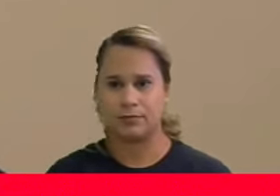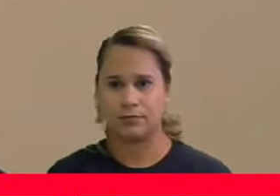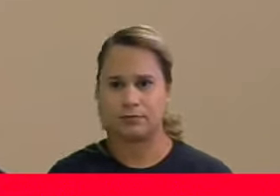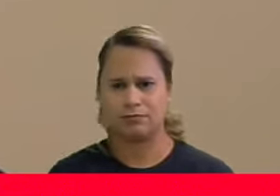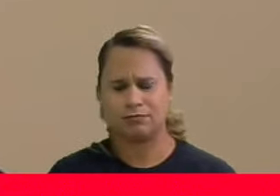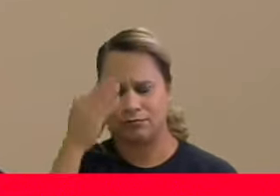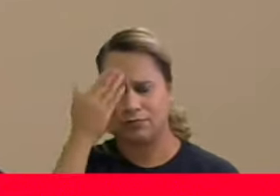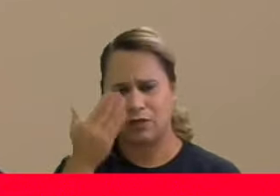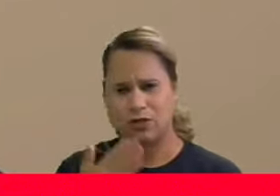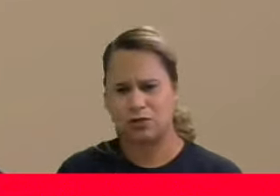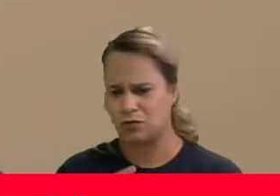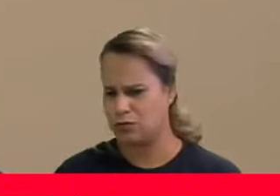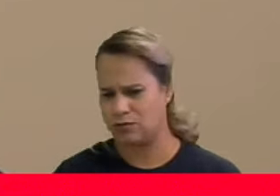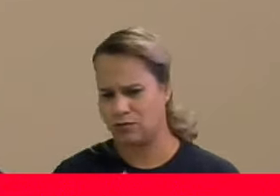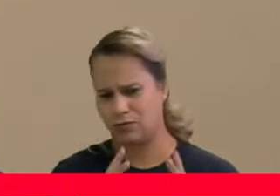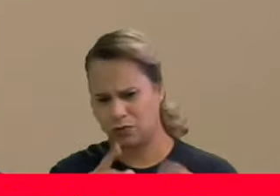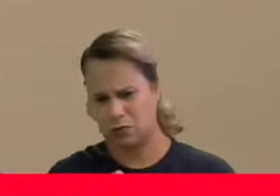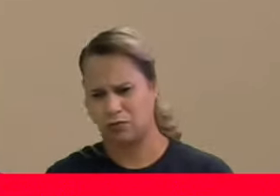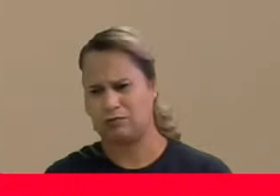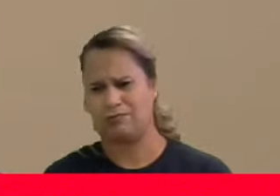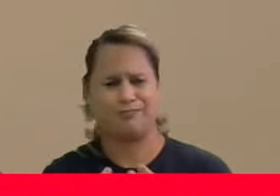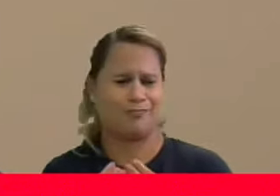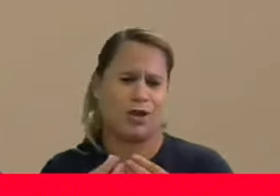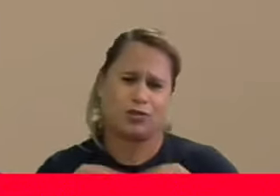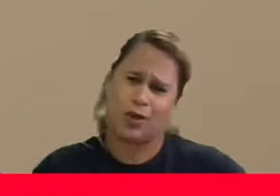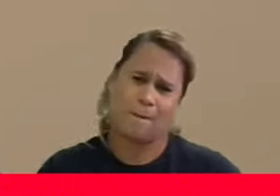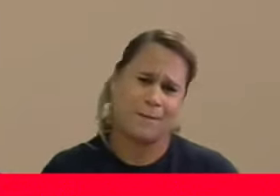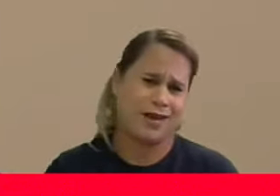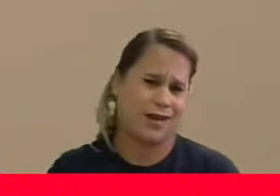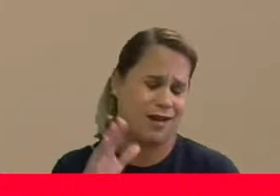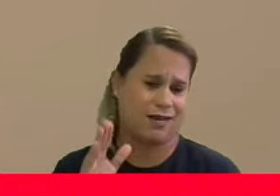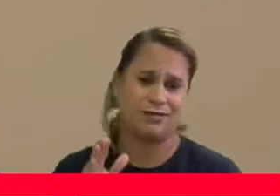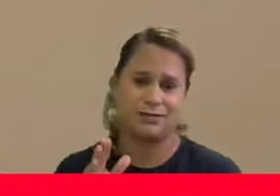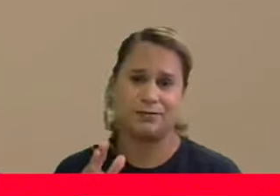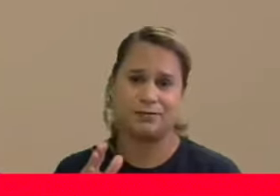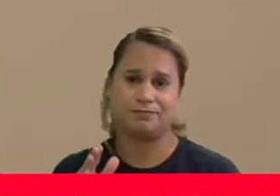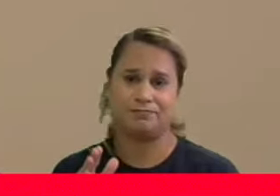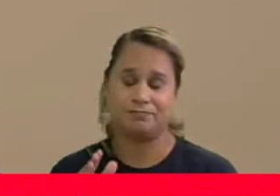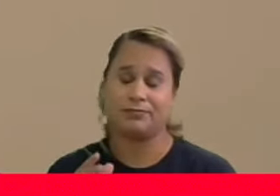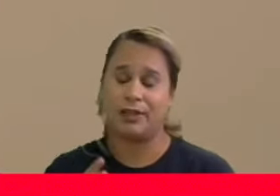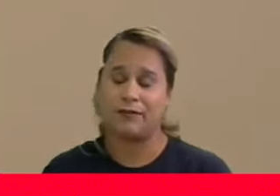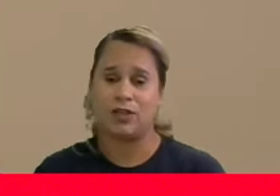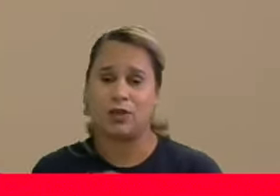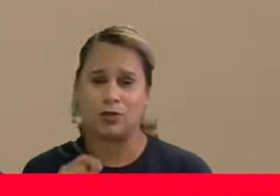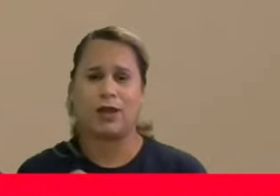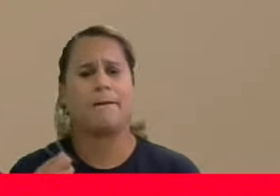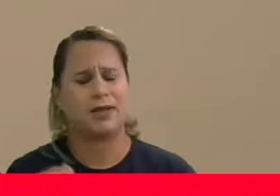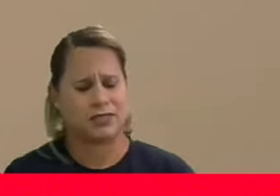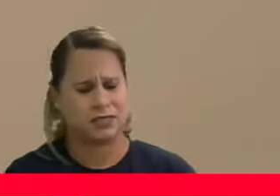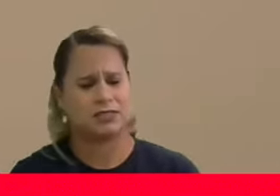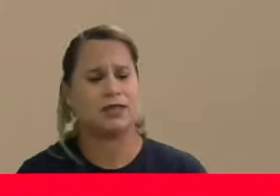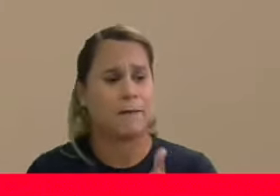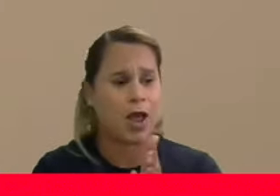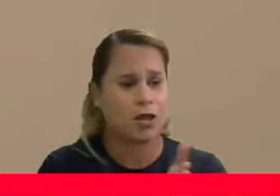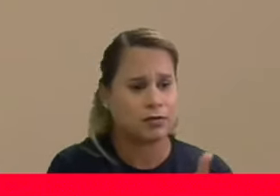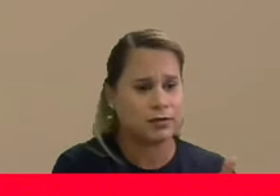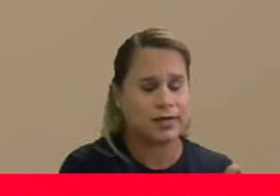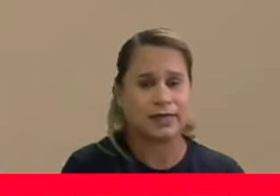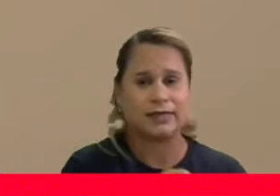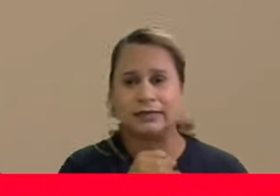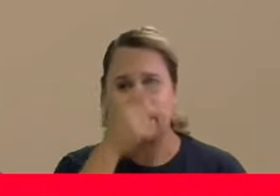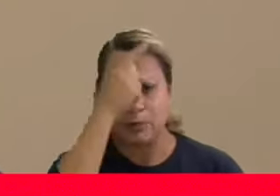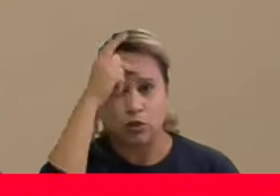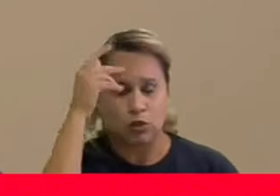que tudo isso tenha mais prejudicado do que ajudado. Na verdade, teria que fazer uma pesquisa para saber se esses eleitores que votaram nele votaram por causa